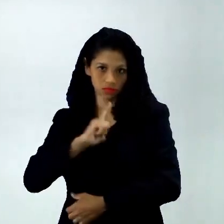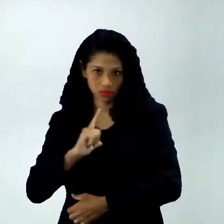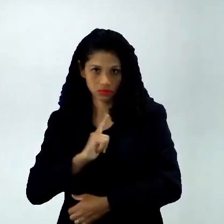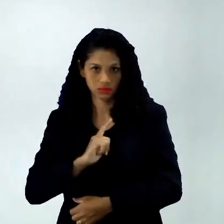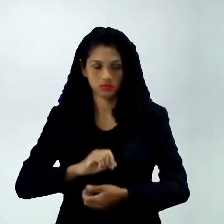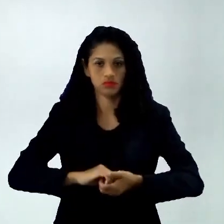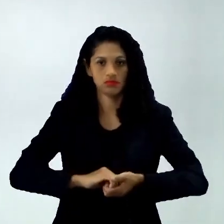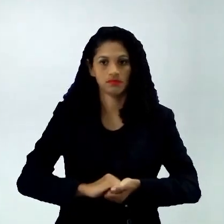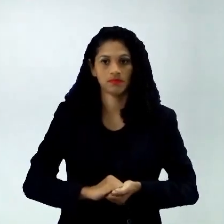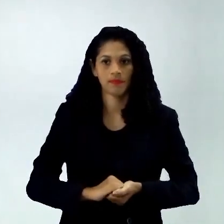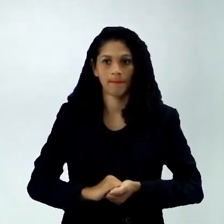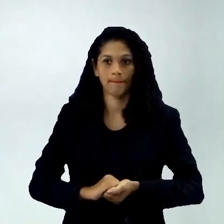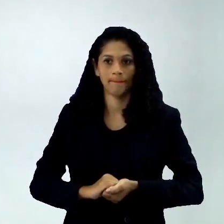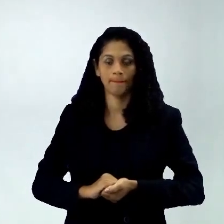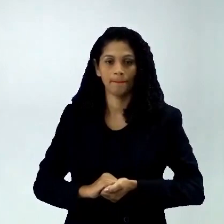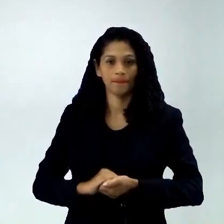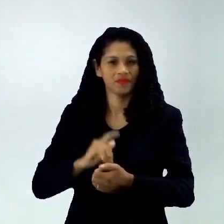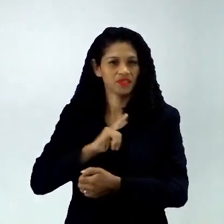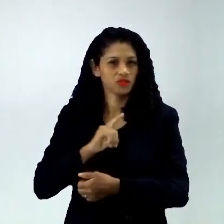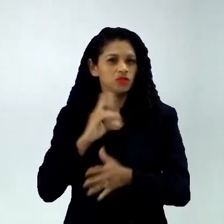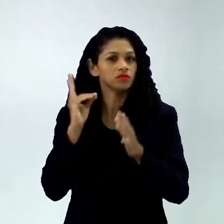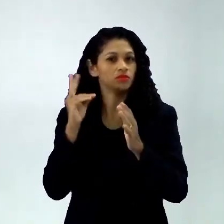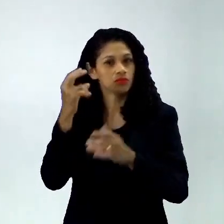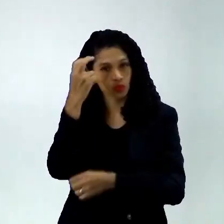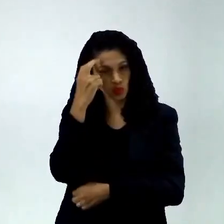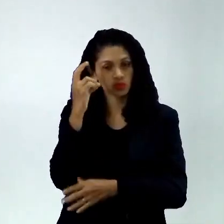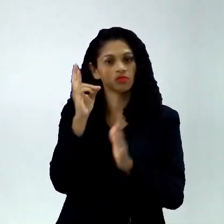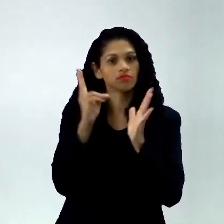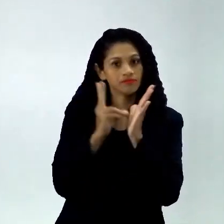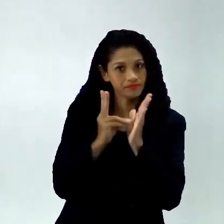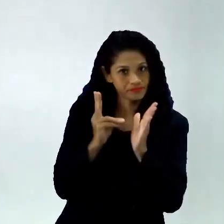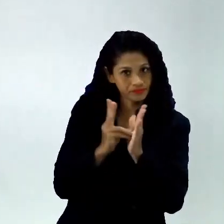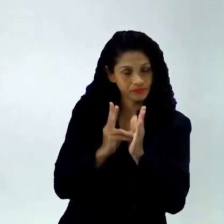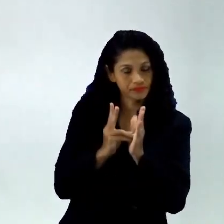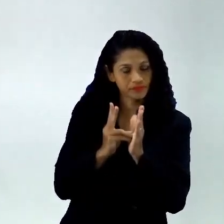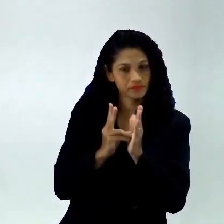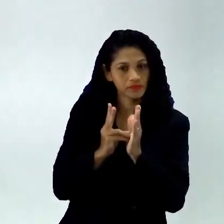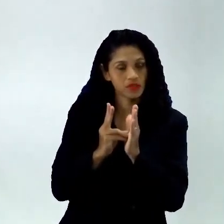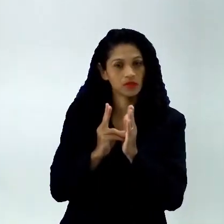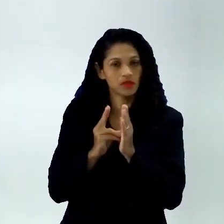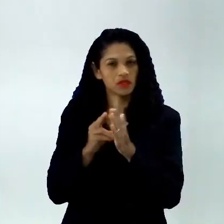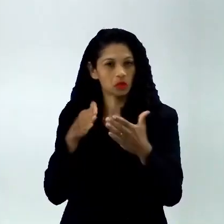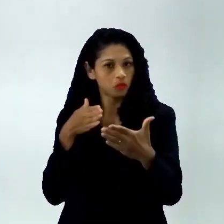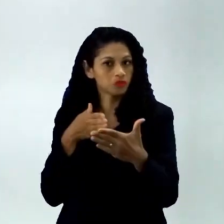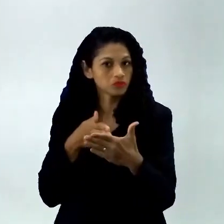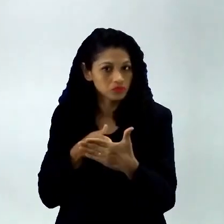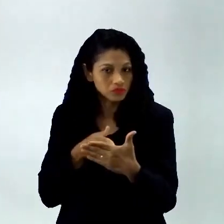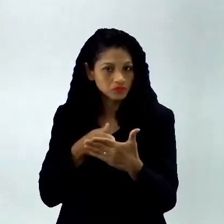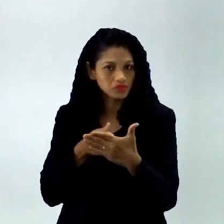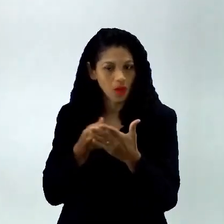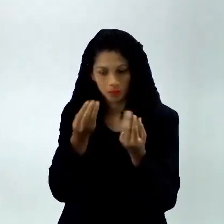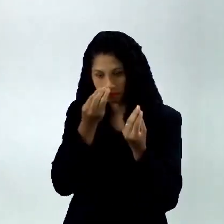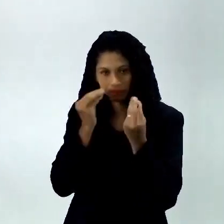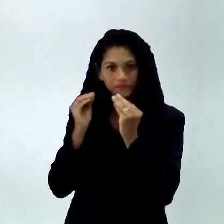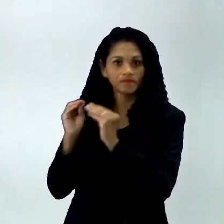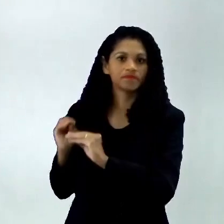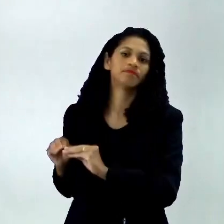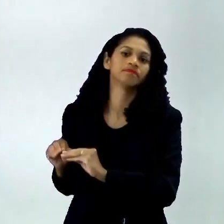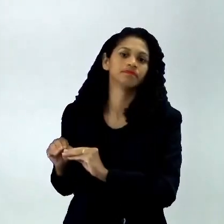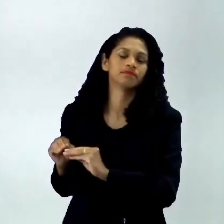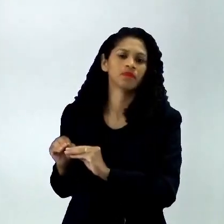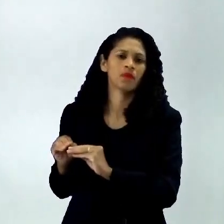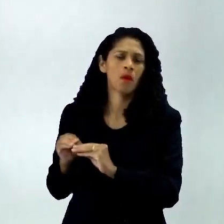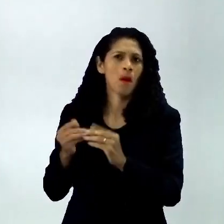Então, vamos voltar. Tínhamos a cultura indígena, ela foi ali ignorada, renegada, mas se a gente